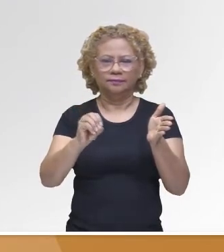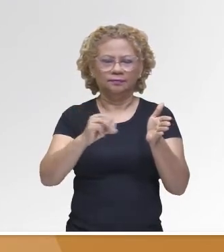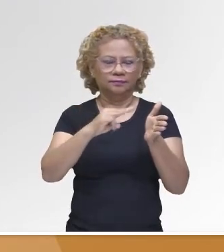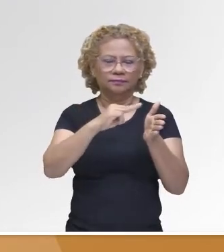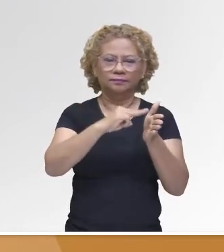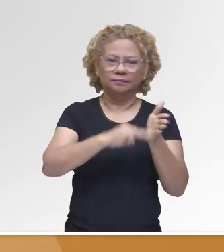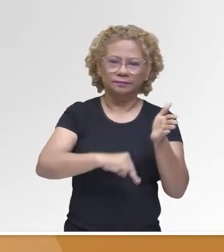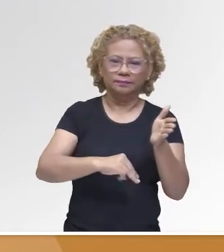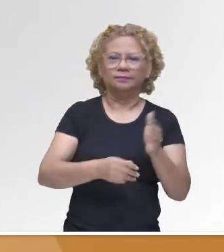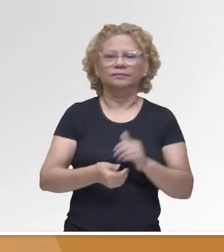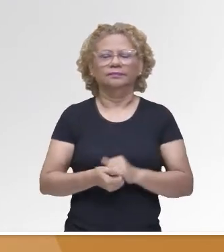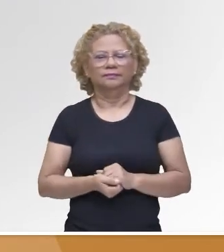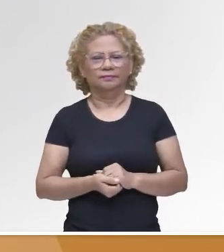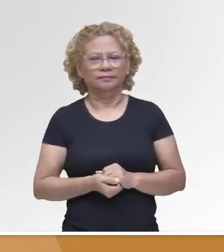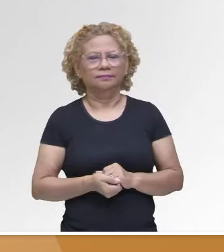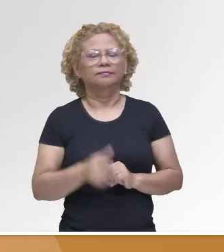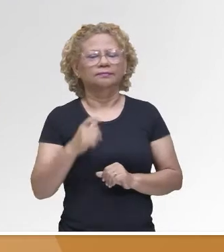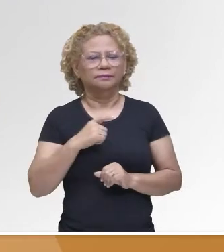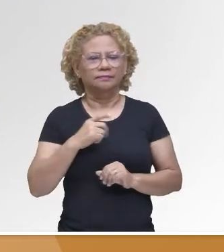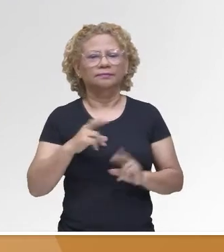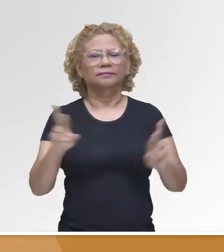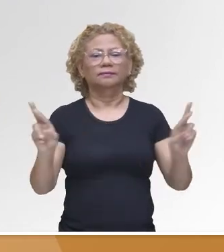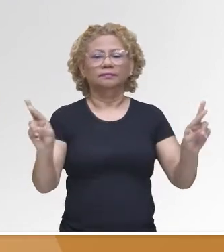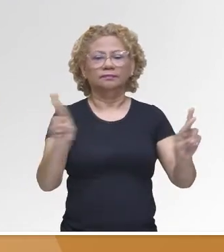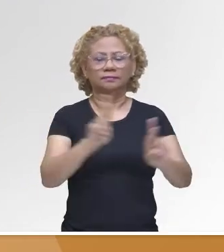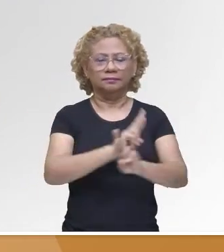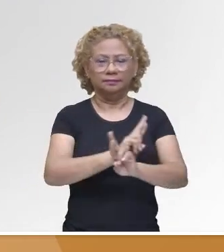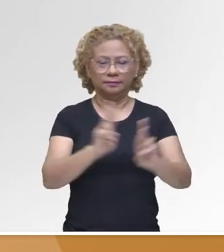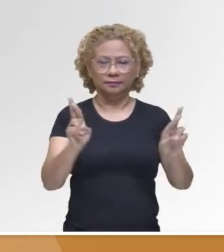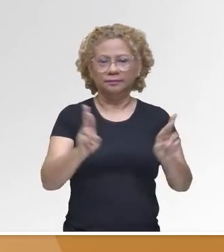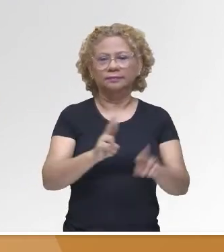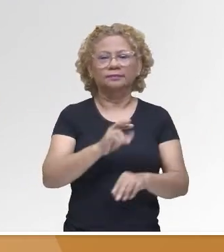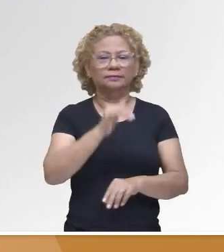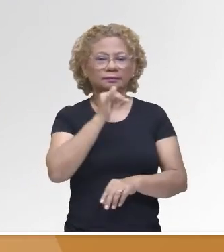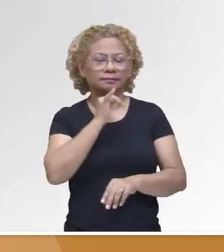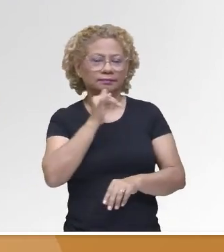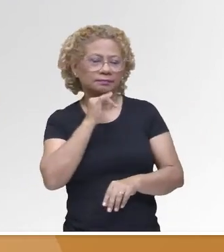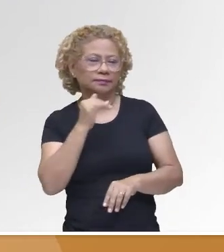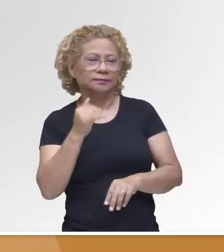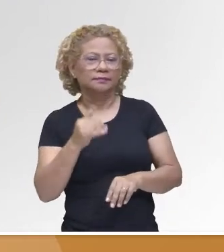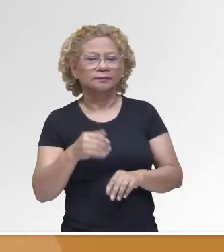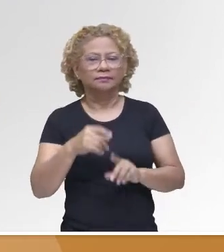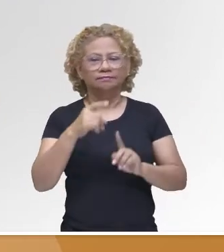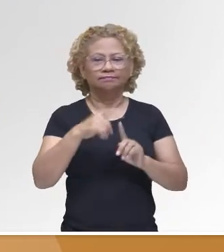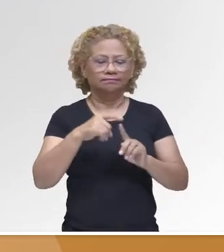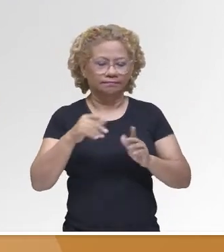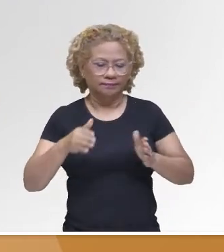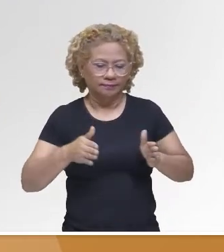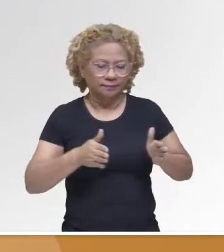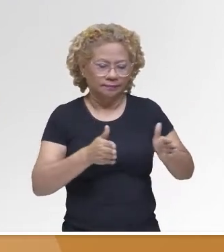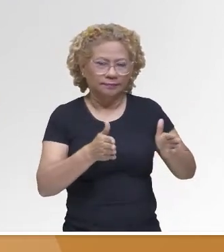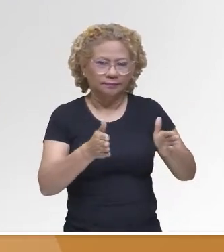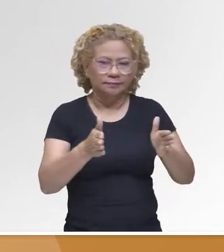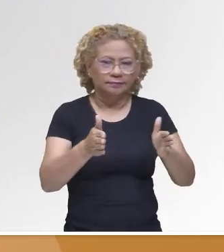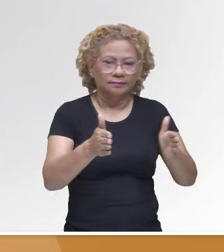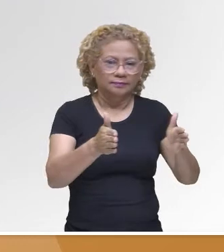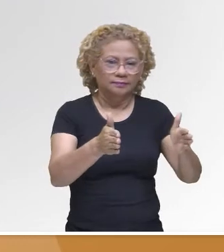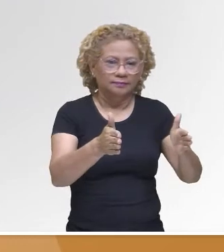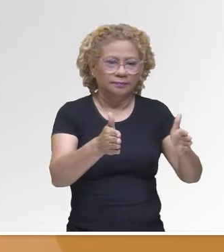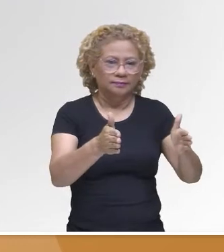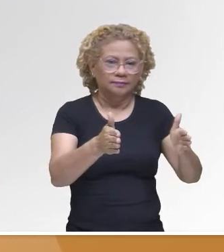O método, ele está relacionado como se fosse um caminho, O método é um caminho. Inclusive na sua